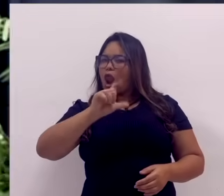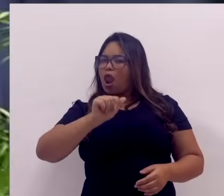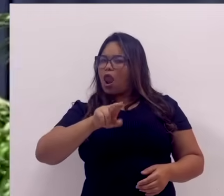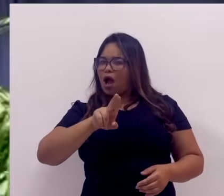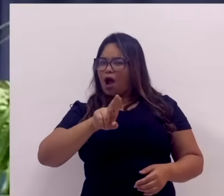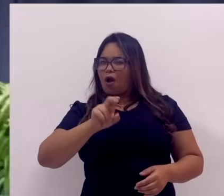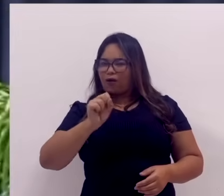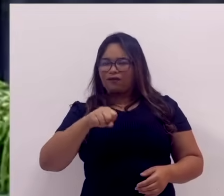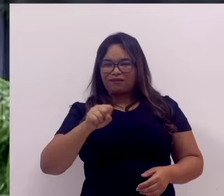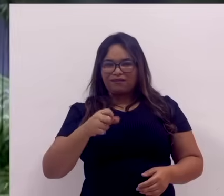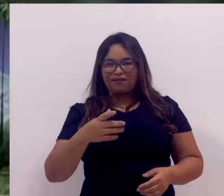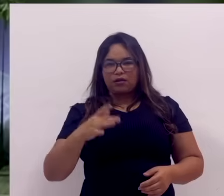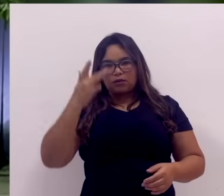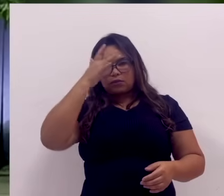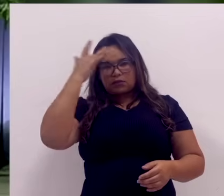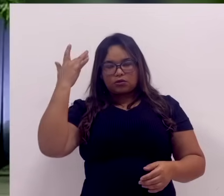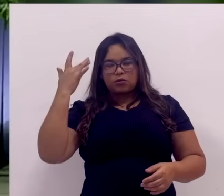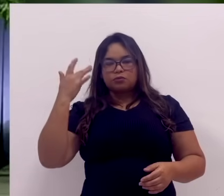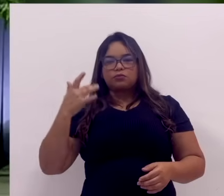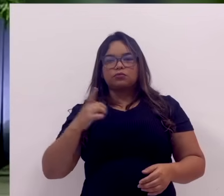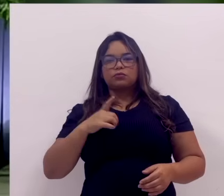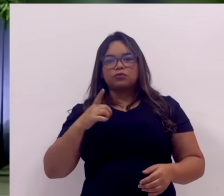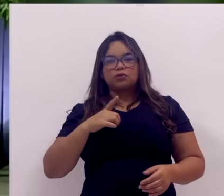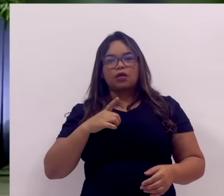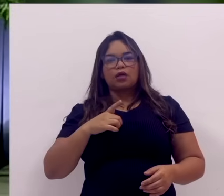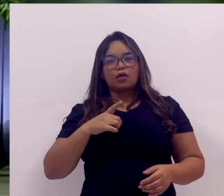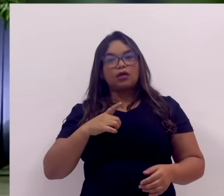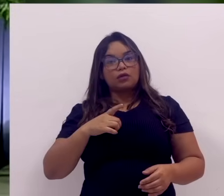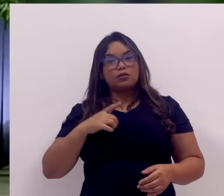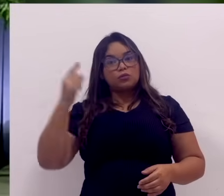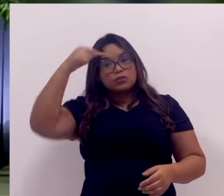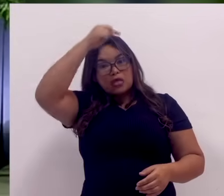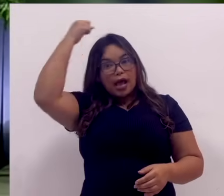Sim, hoje adoramos no santuário de São Nicolau.